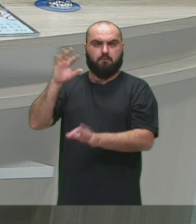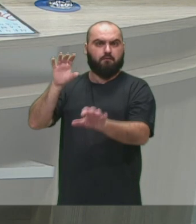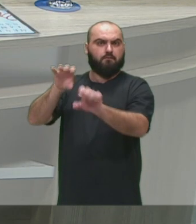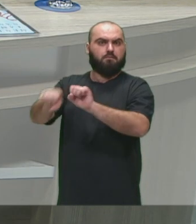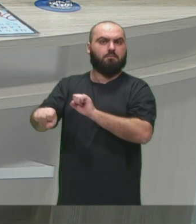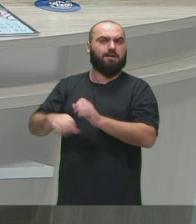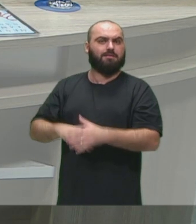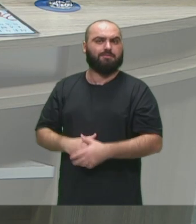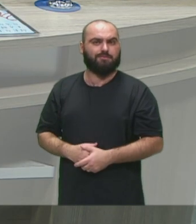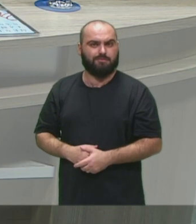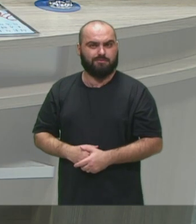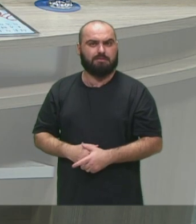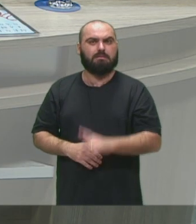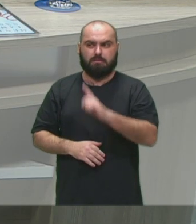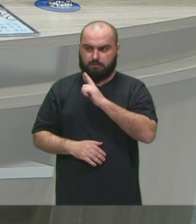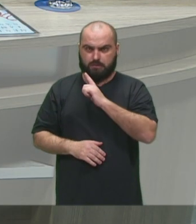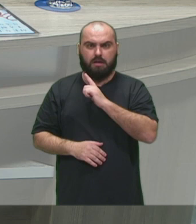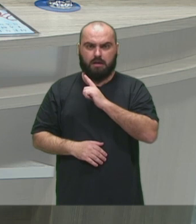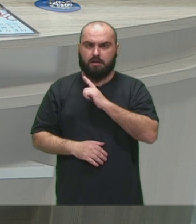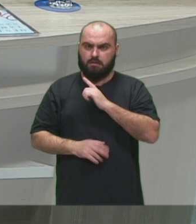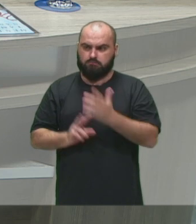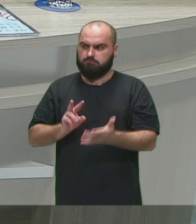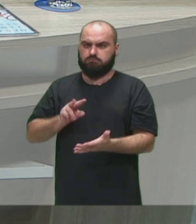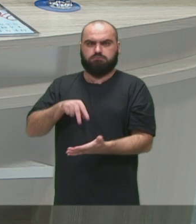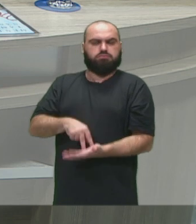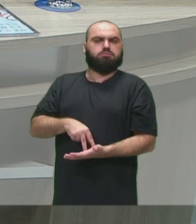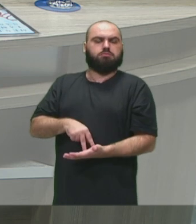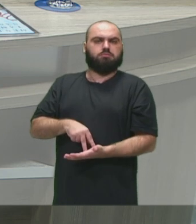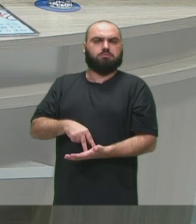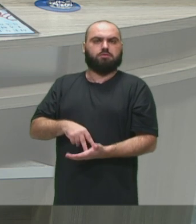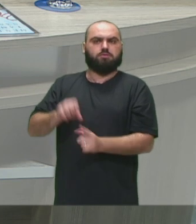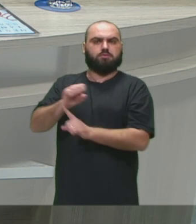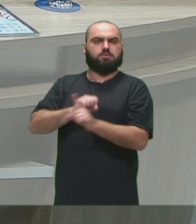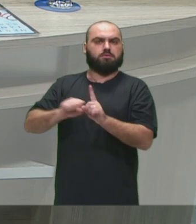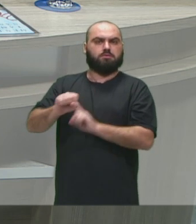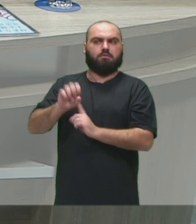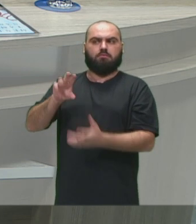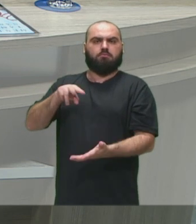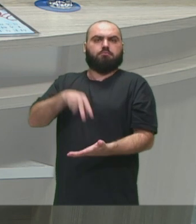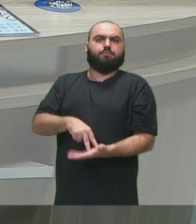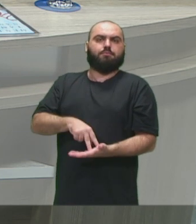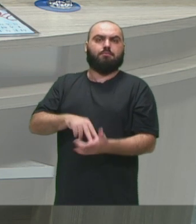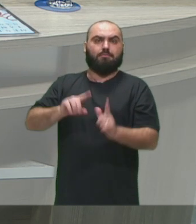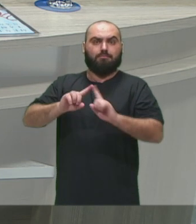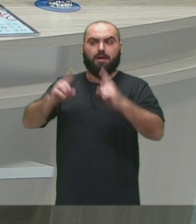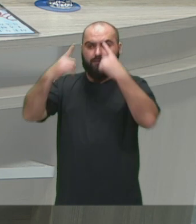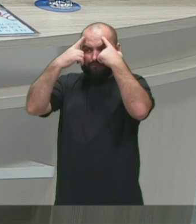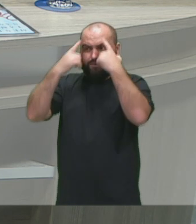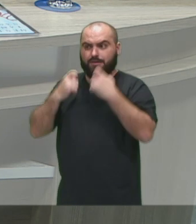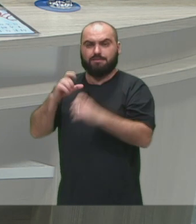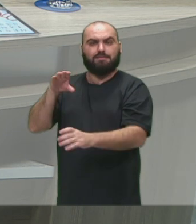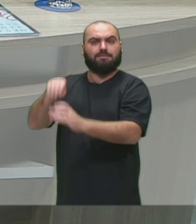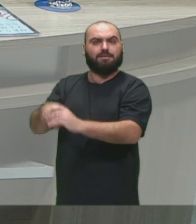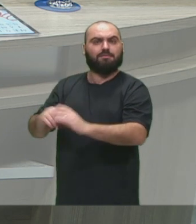que tem uma posição elevada na sociedade, mas a violência estava lá. E aqui eu deixo